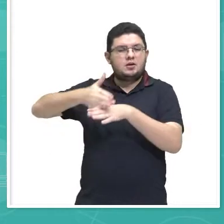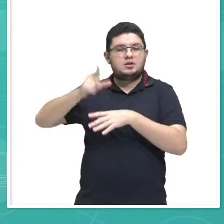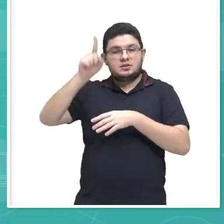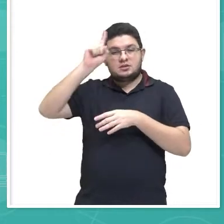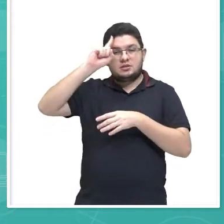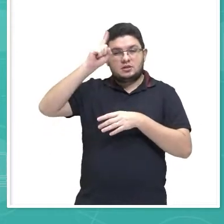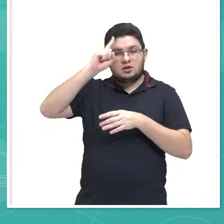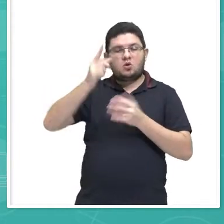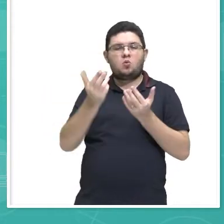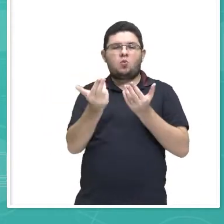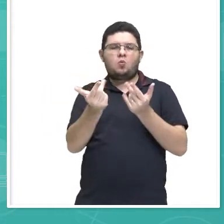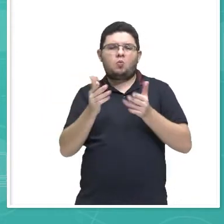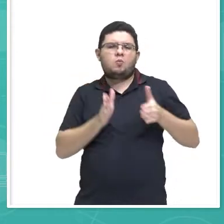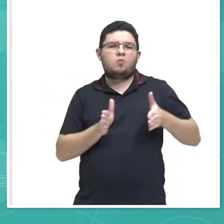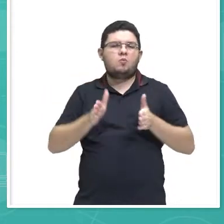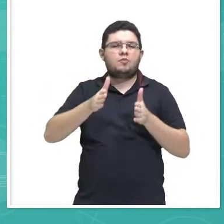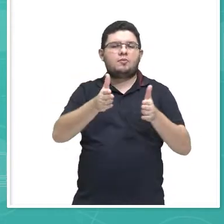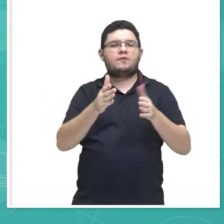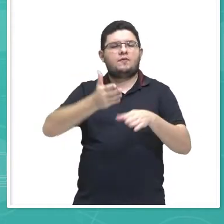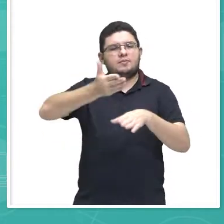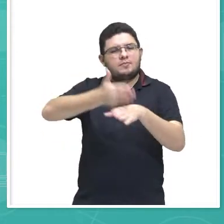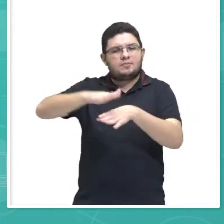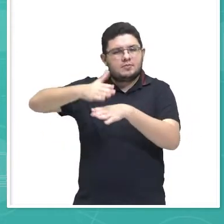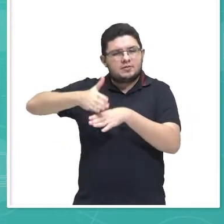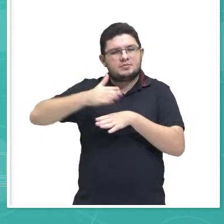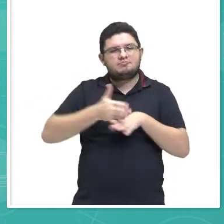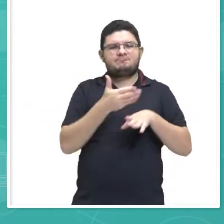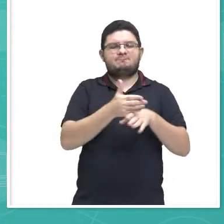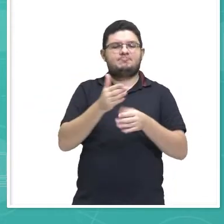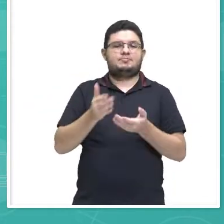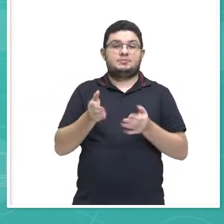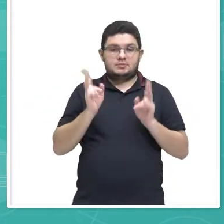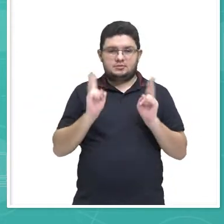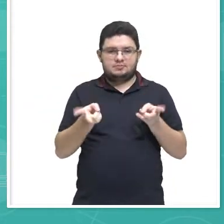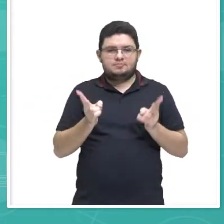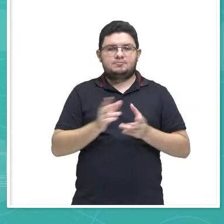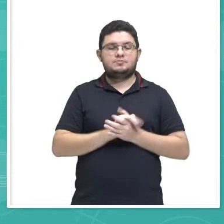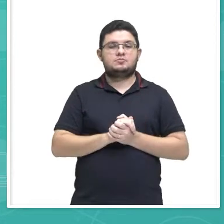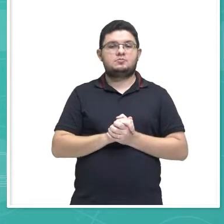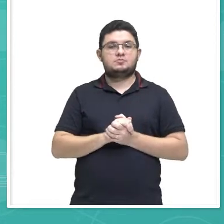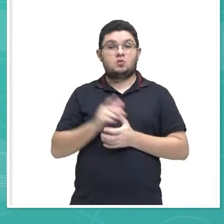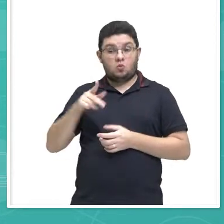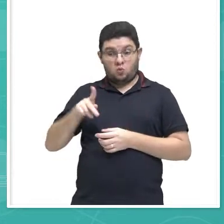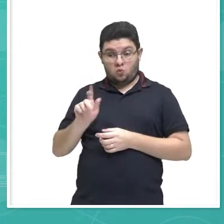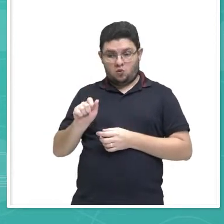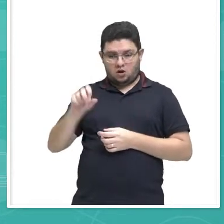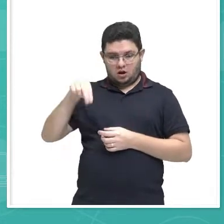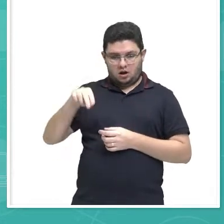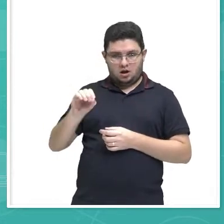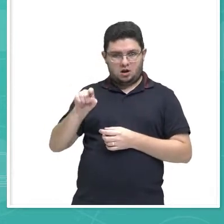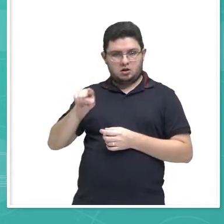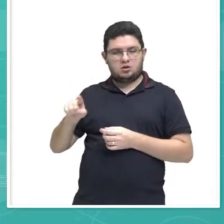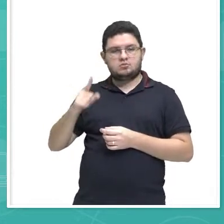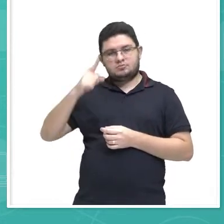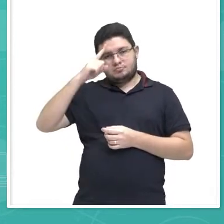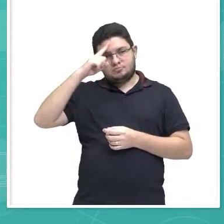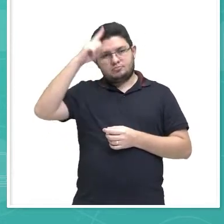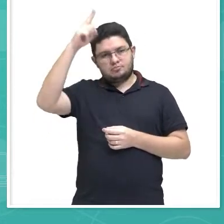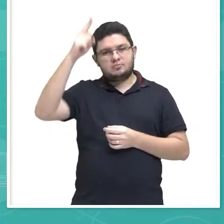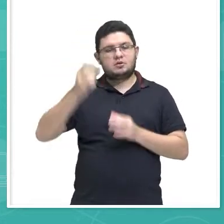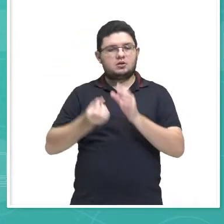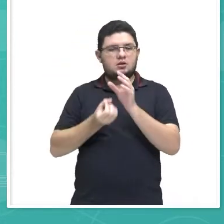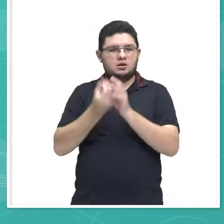aprendizagem, certo? Então, qual foi o intuito do Jigoro Kano ao criar o judô? Foi principalmente